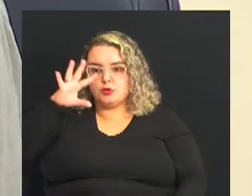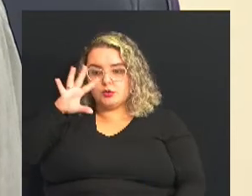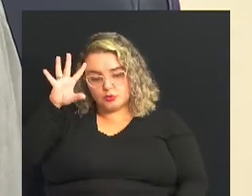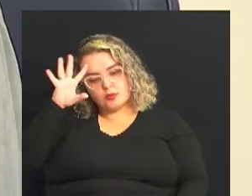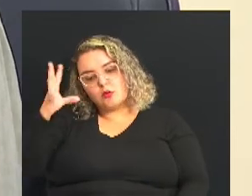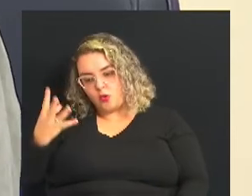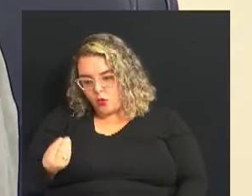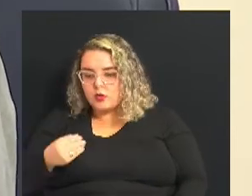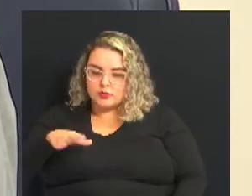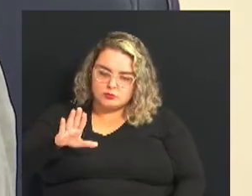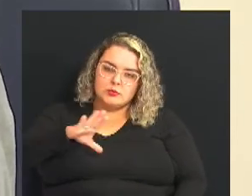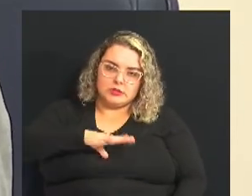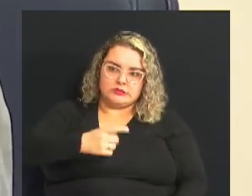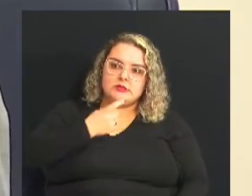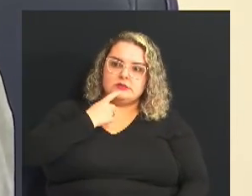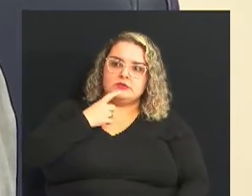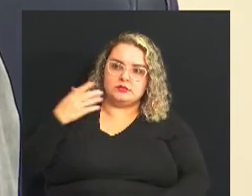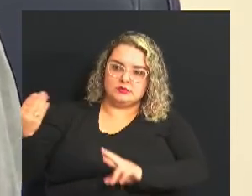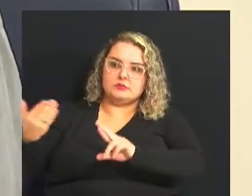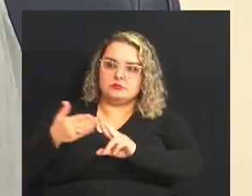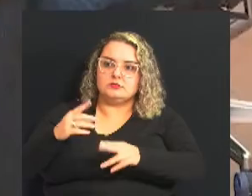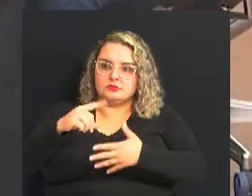da cidade e dos seus representantes eleitos.